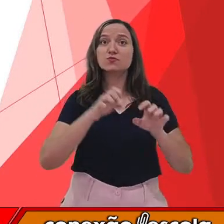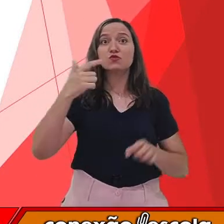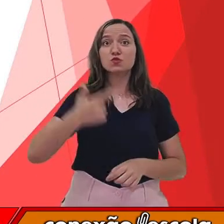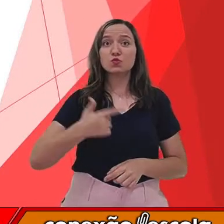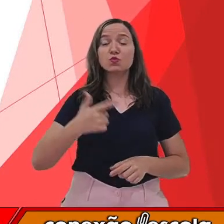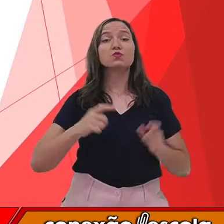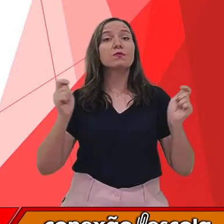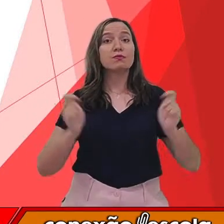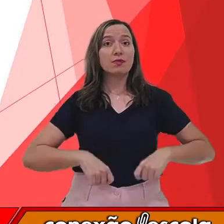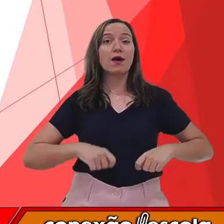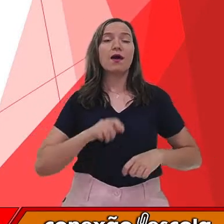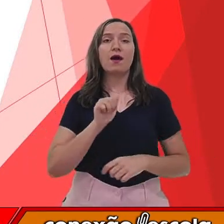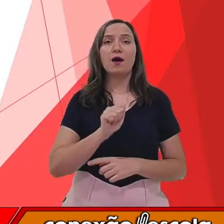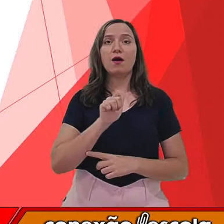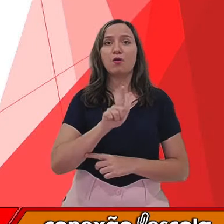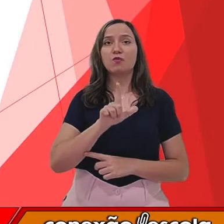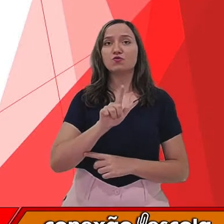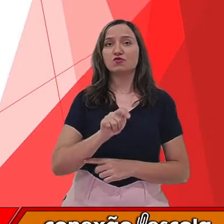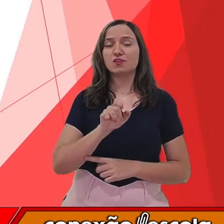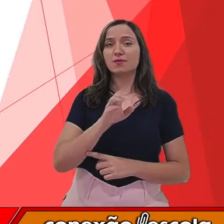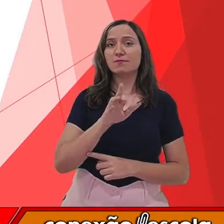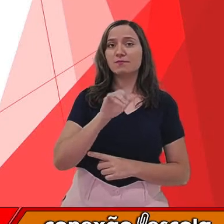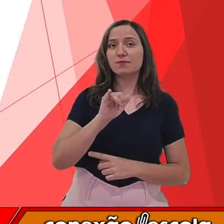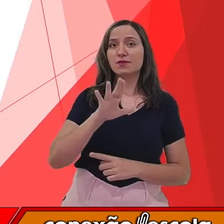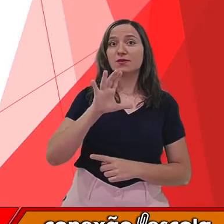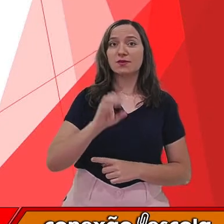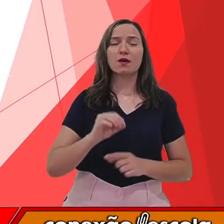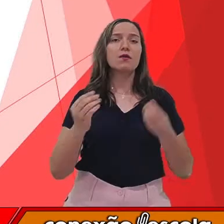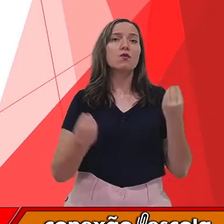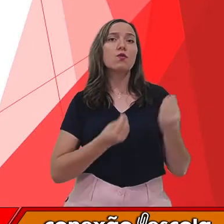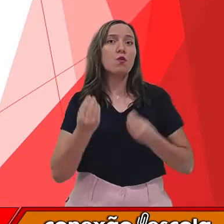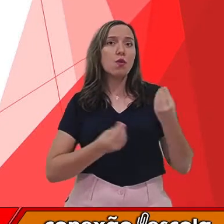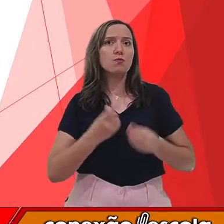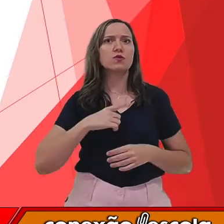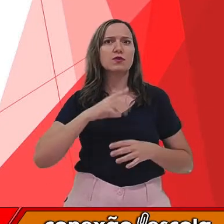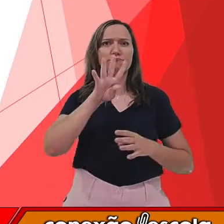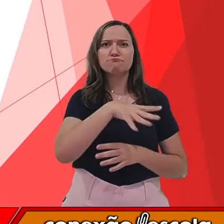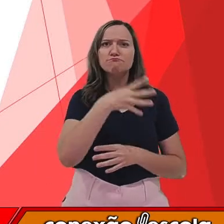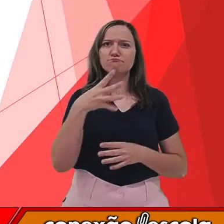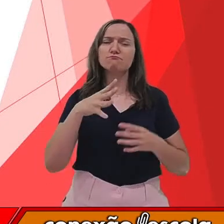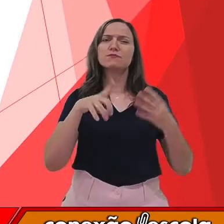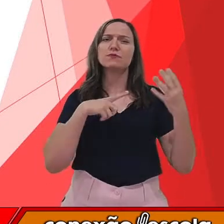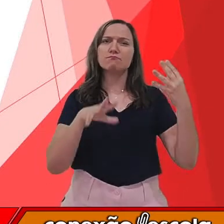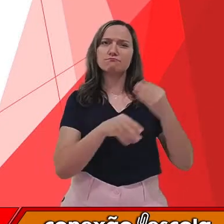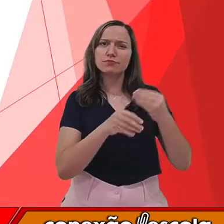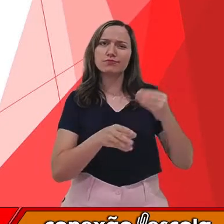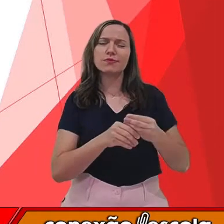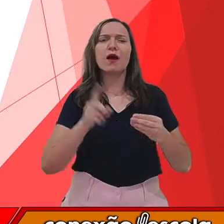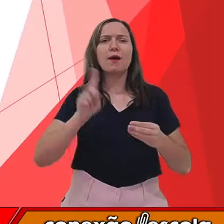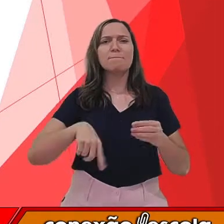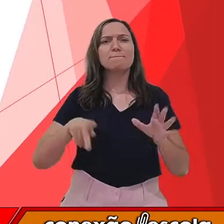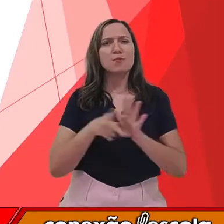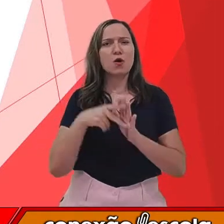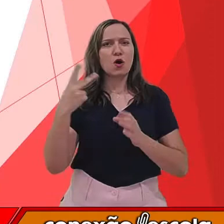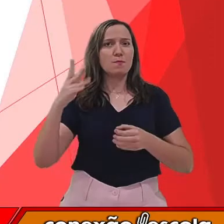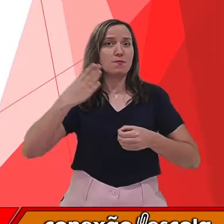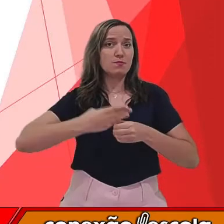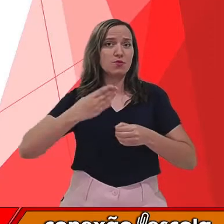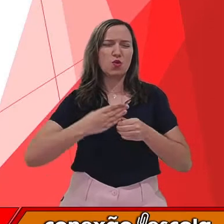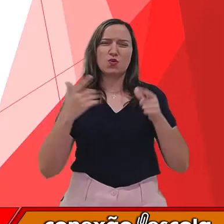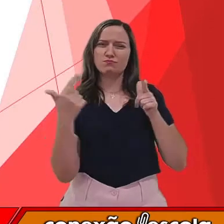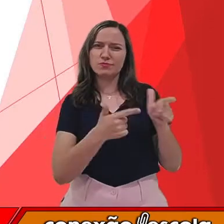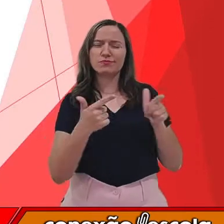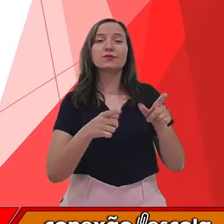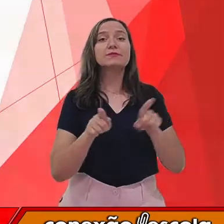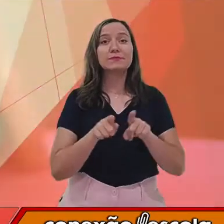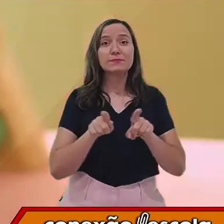algébrica utilizando dois metros o método de completar quadrados também conhecido como método babilônico e o método de